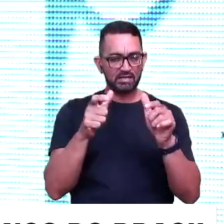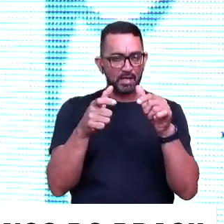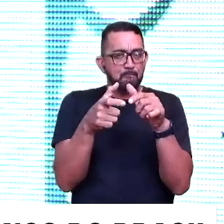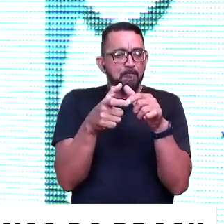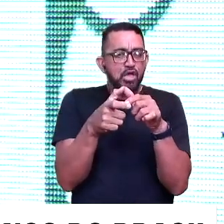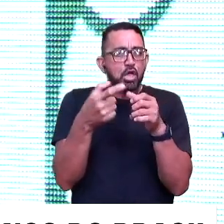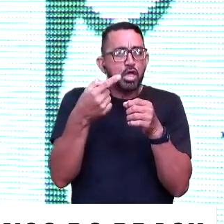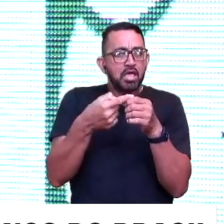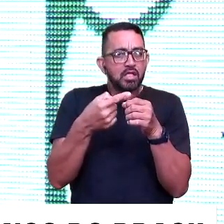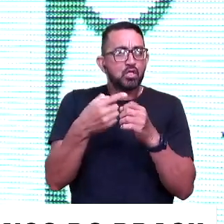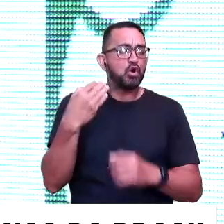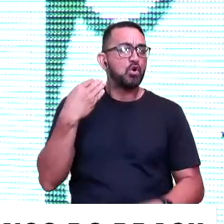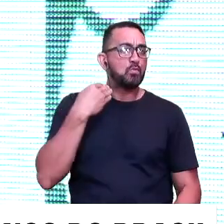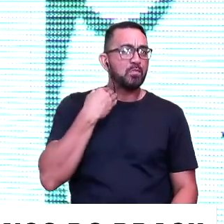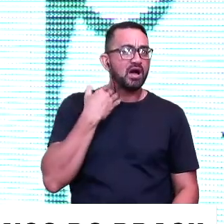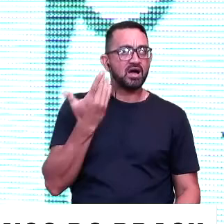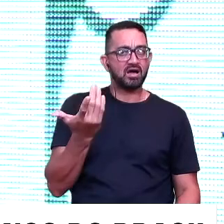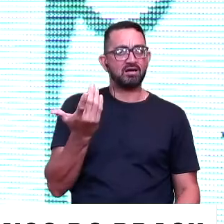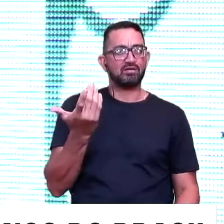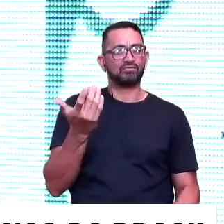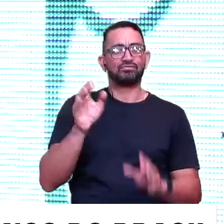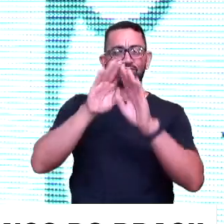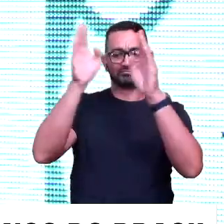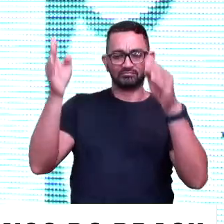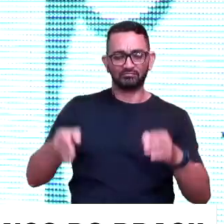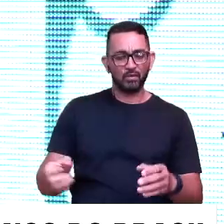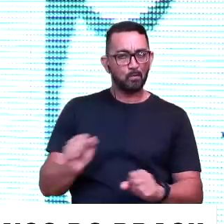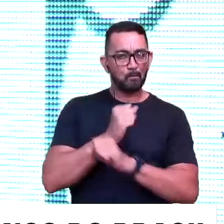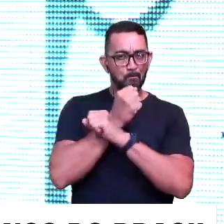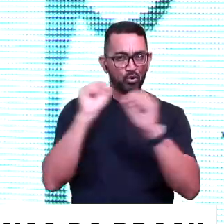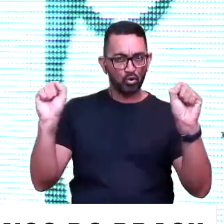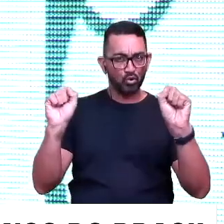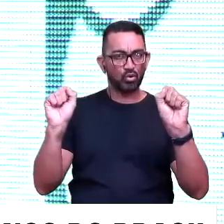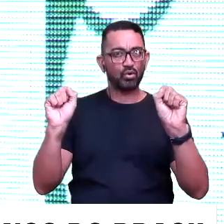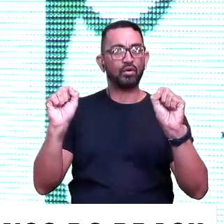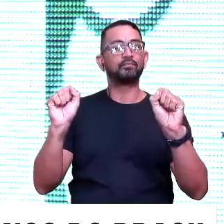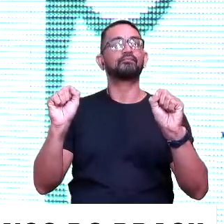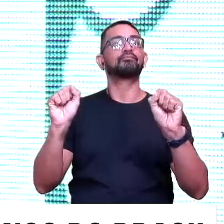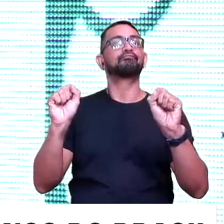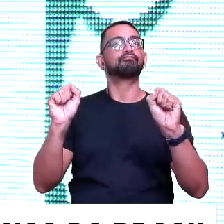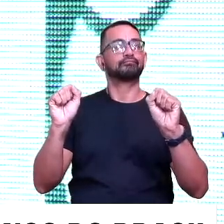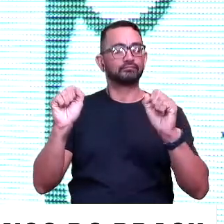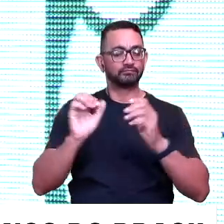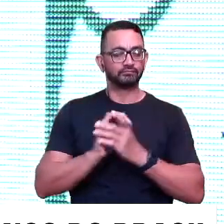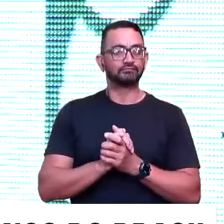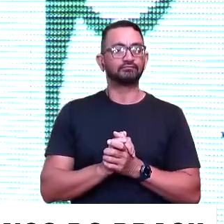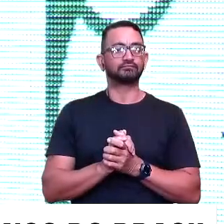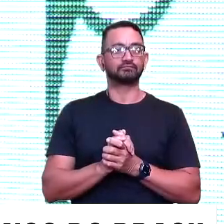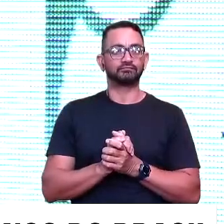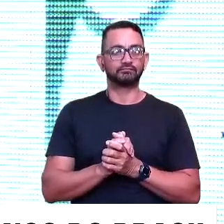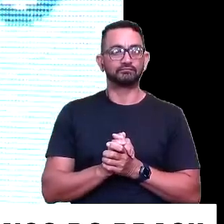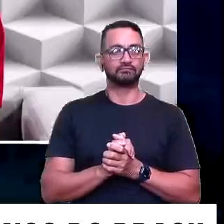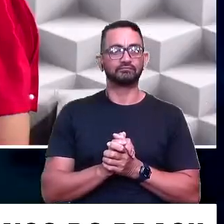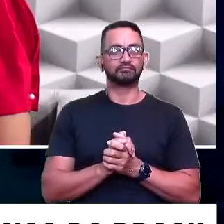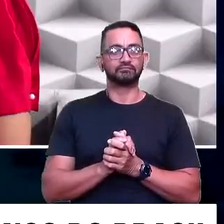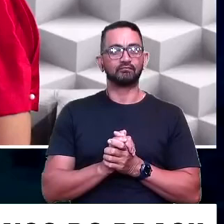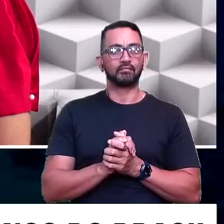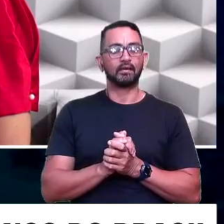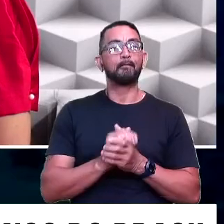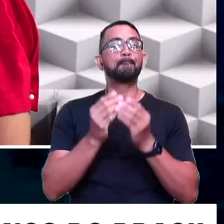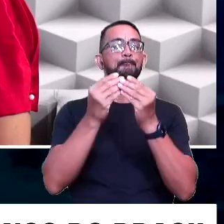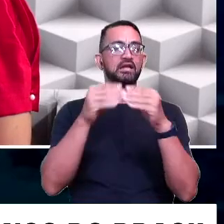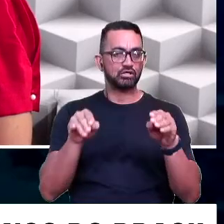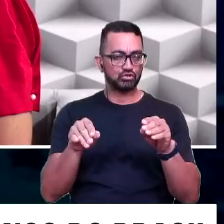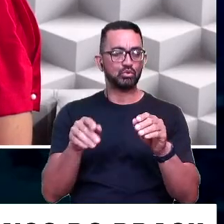pequena é assaltada, um banco é assaltado, um caixa eletrônico explode, aquilo ali, Fabiane, pode colocar a Fabiane na tela comigo